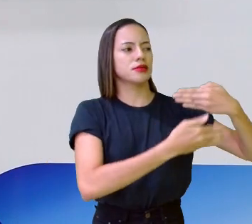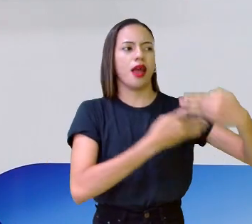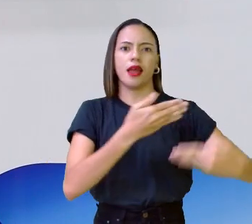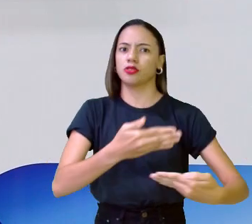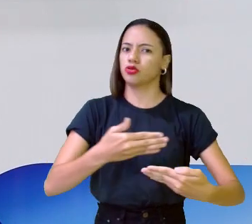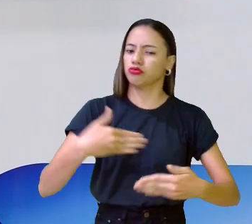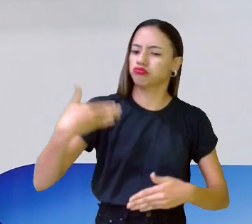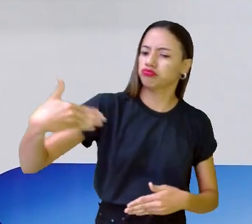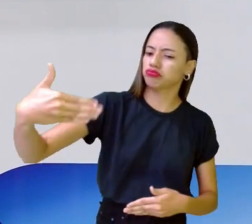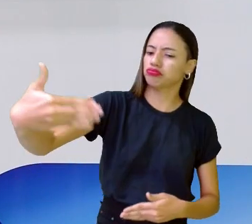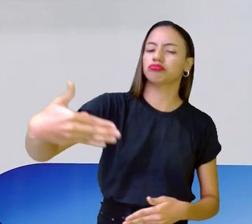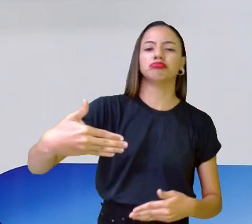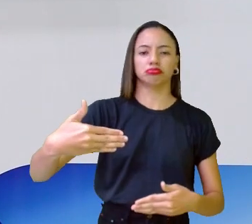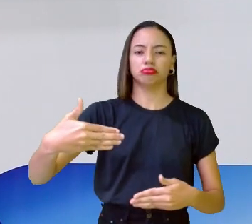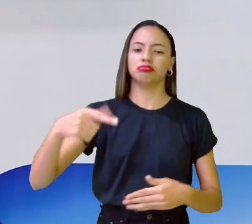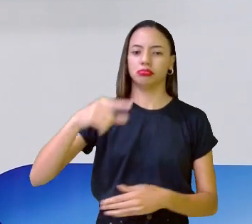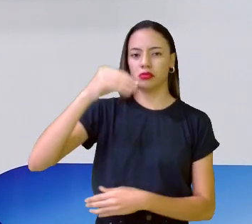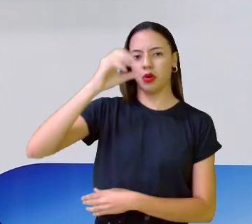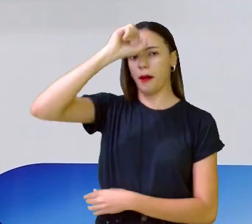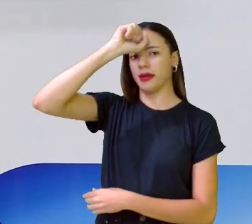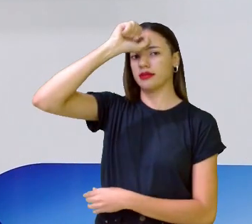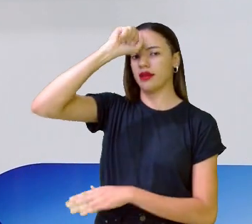dessa forma que o aprendizado vai sendo